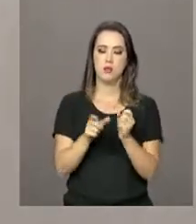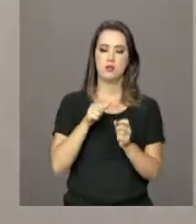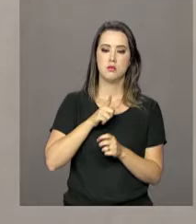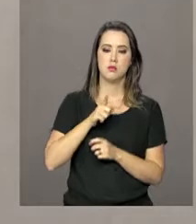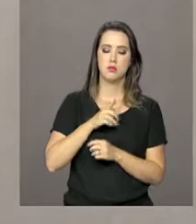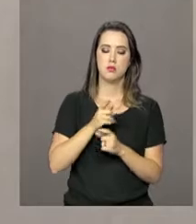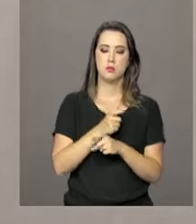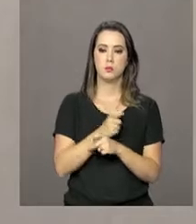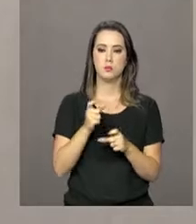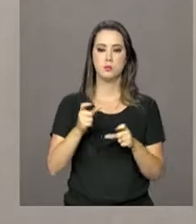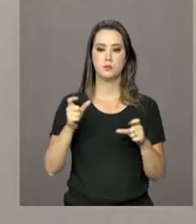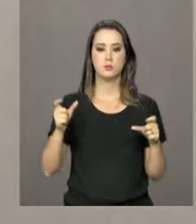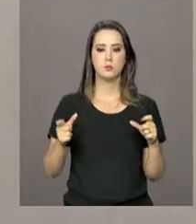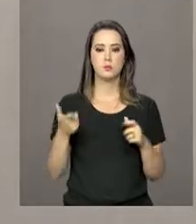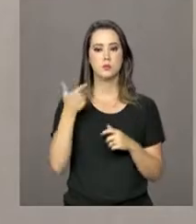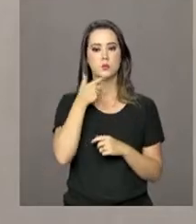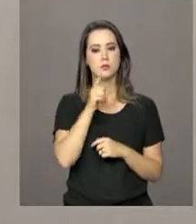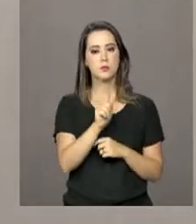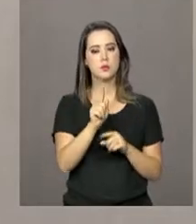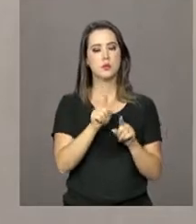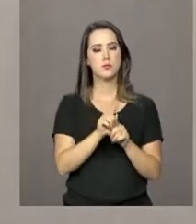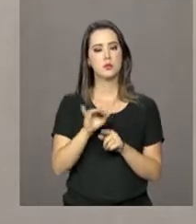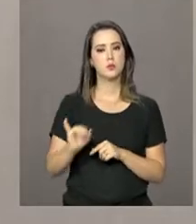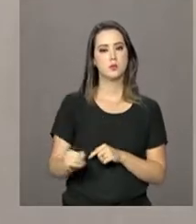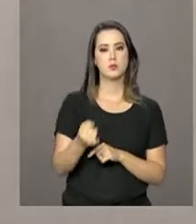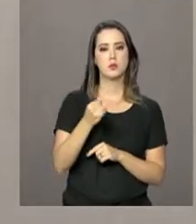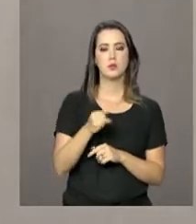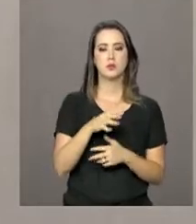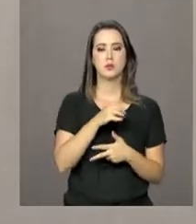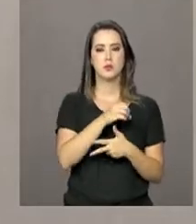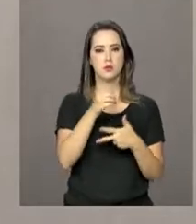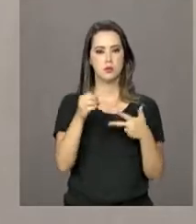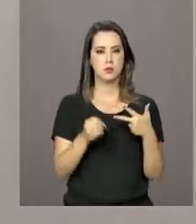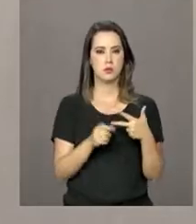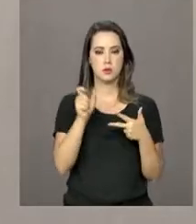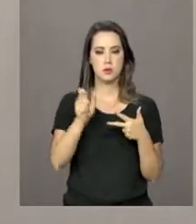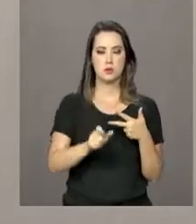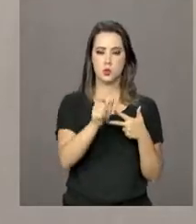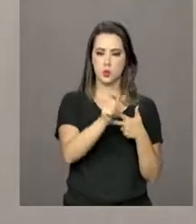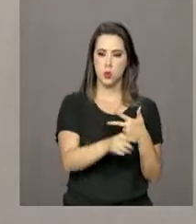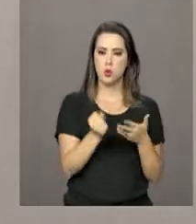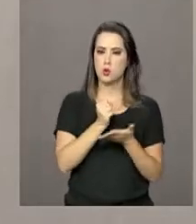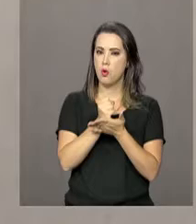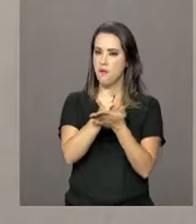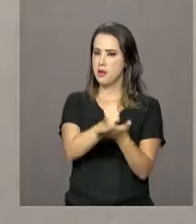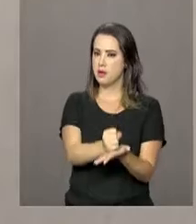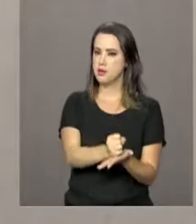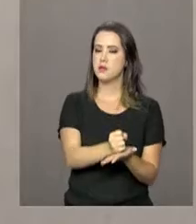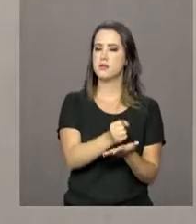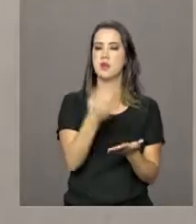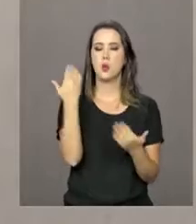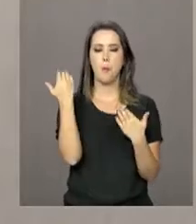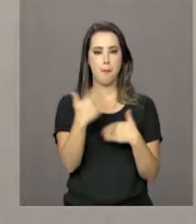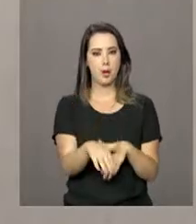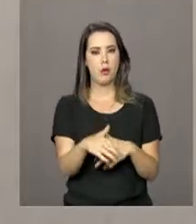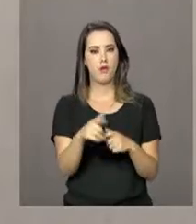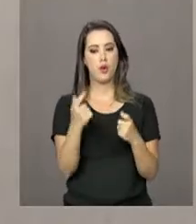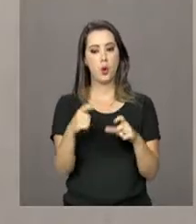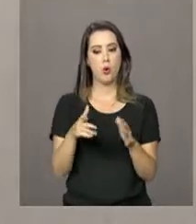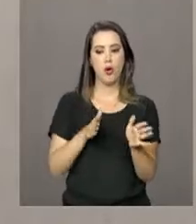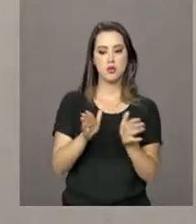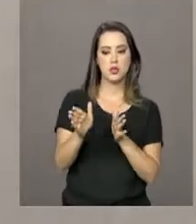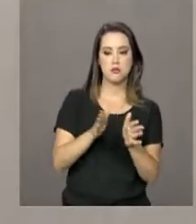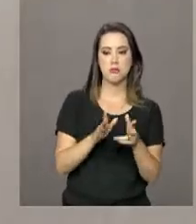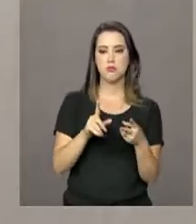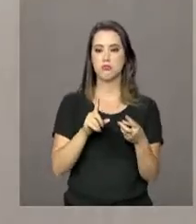ampliado as condições de realização do enem para essas pessoas oferecendo provas ambientes